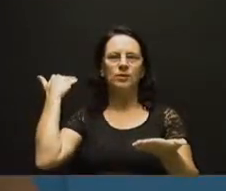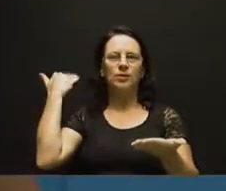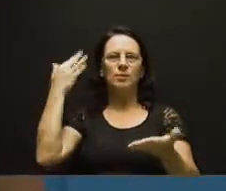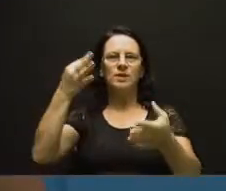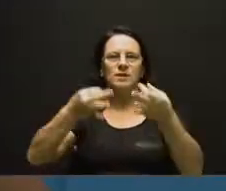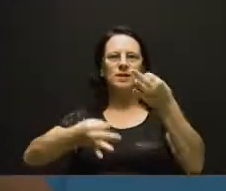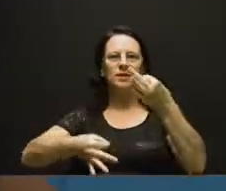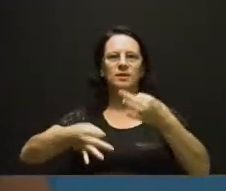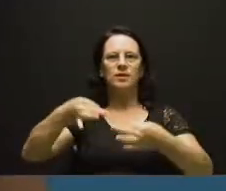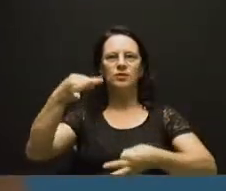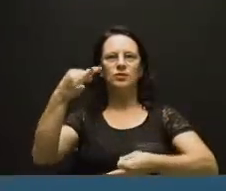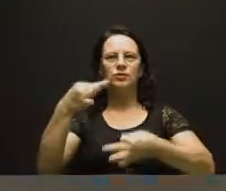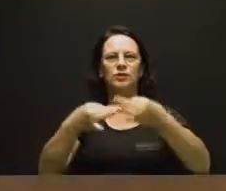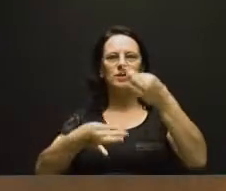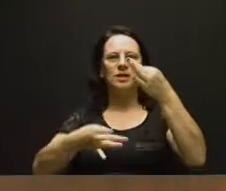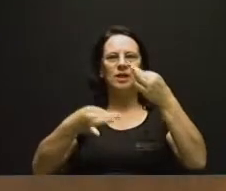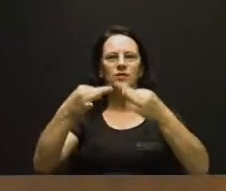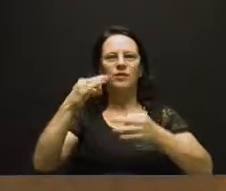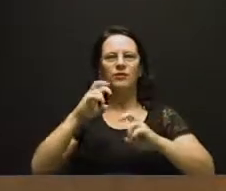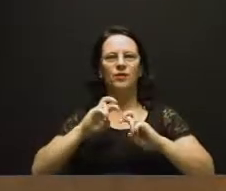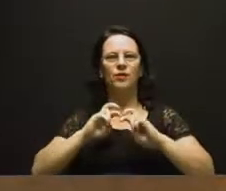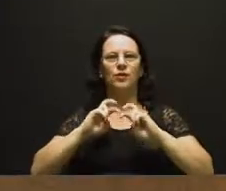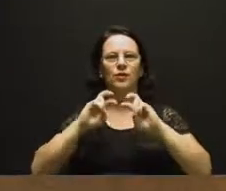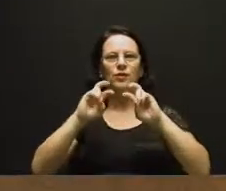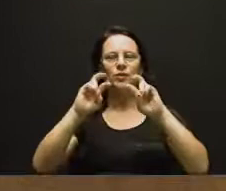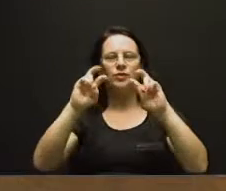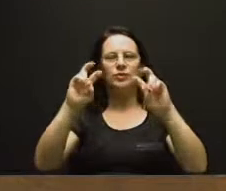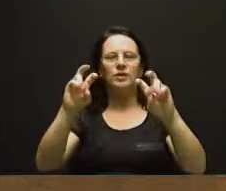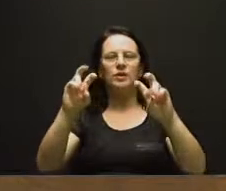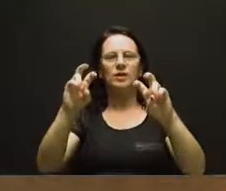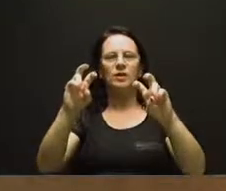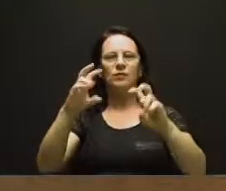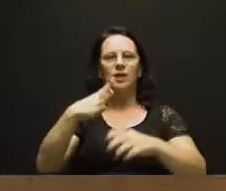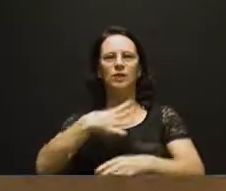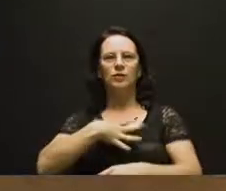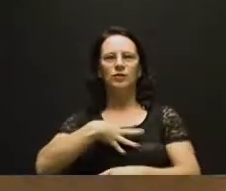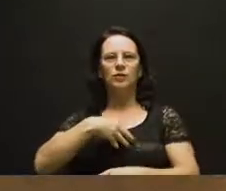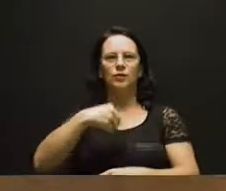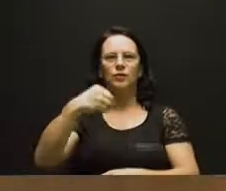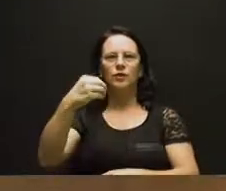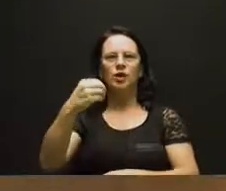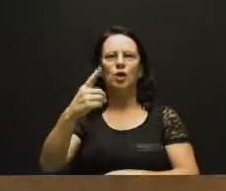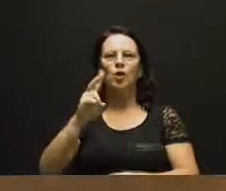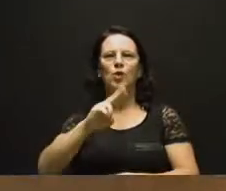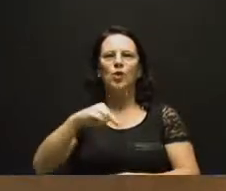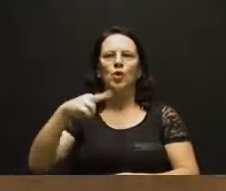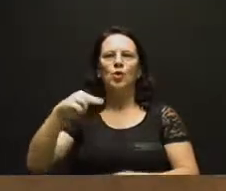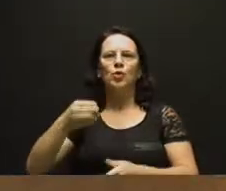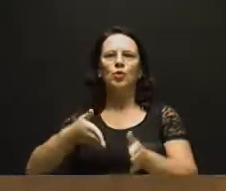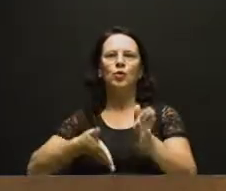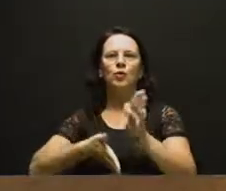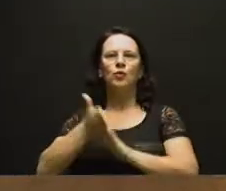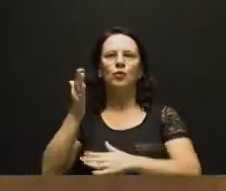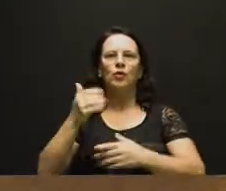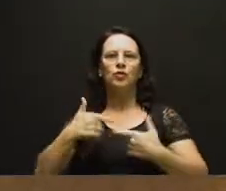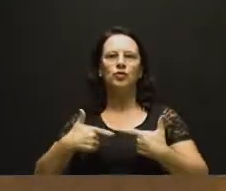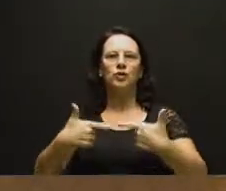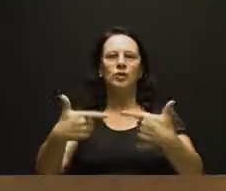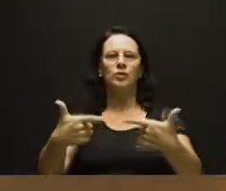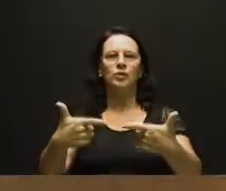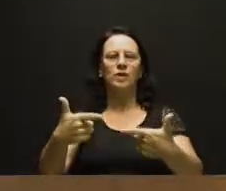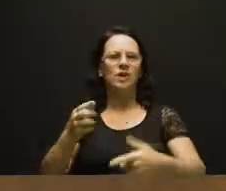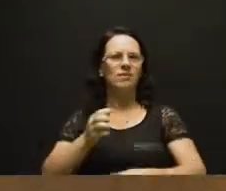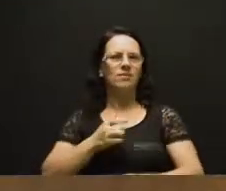mas se arriscar justiça acaba ok verás que um filho teu não foge à luta